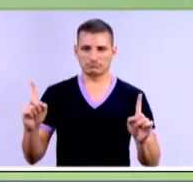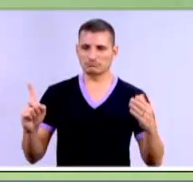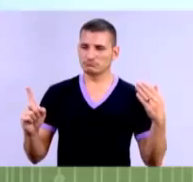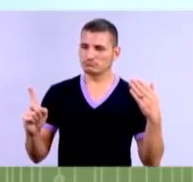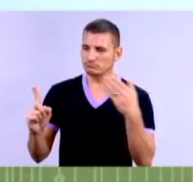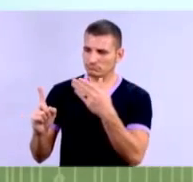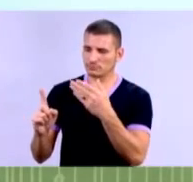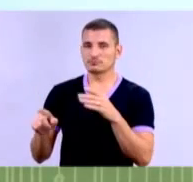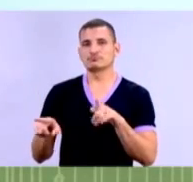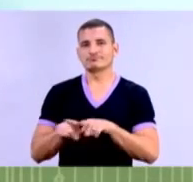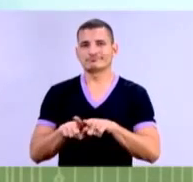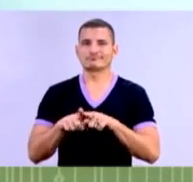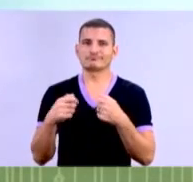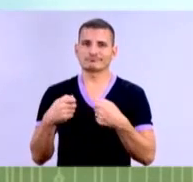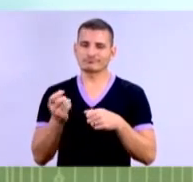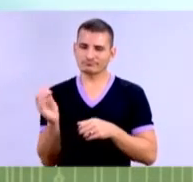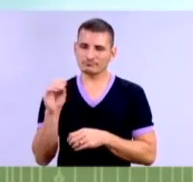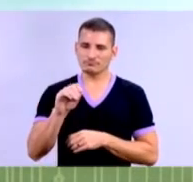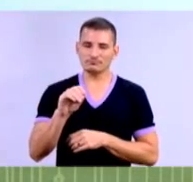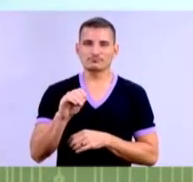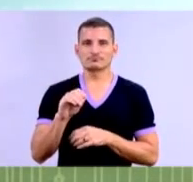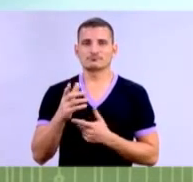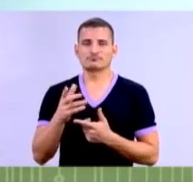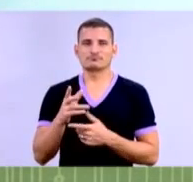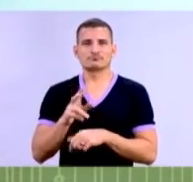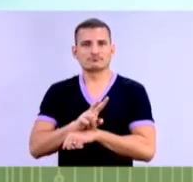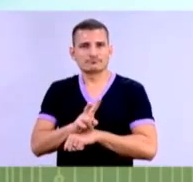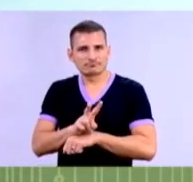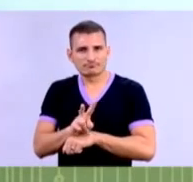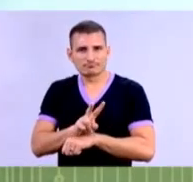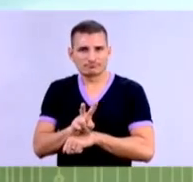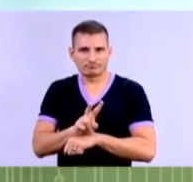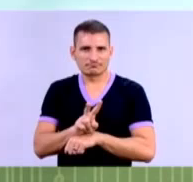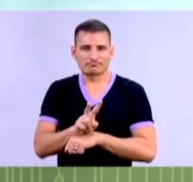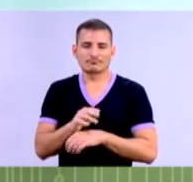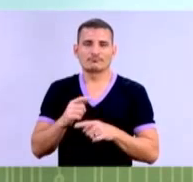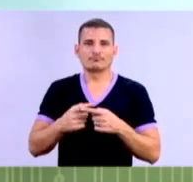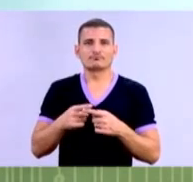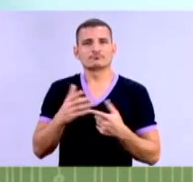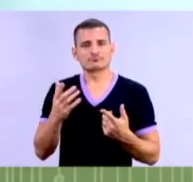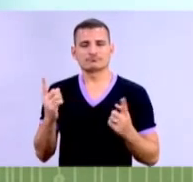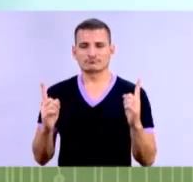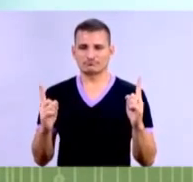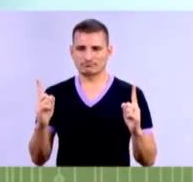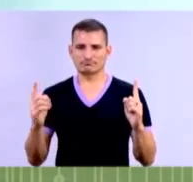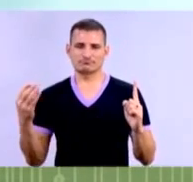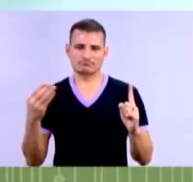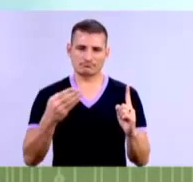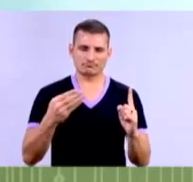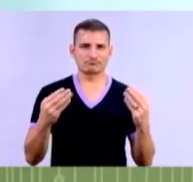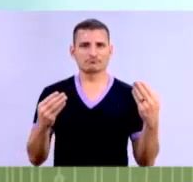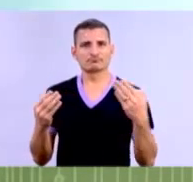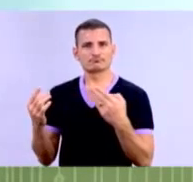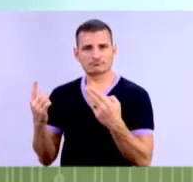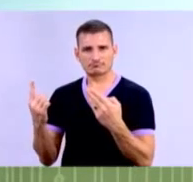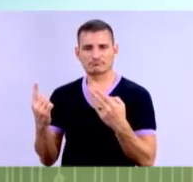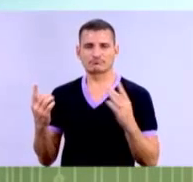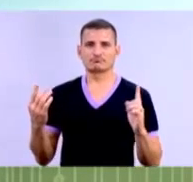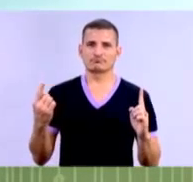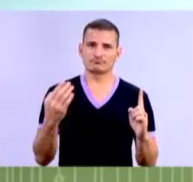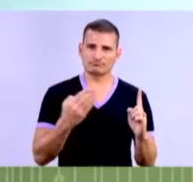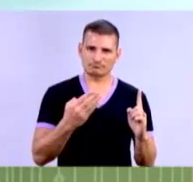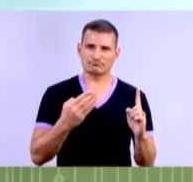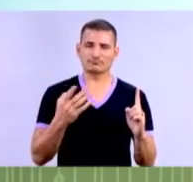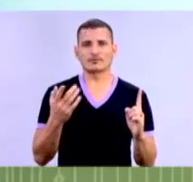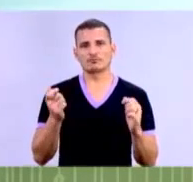com segurança, que por mais que eles estejam ali focados, às vezes estejam em localizações estratégicas, é